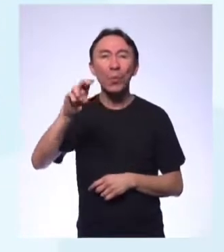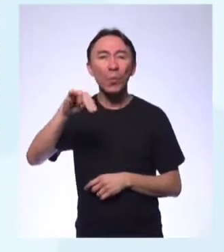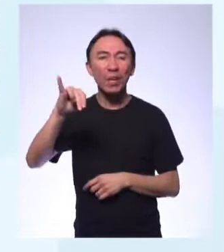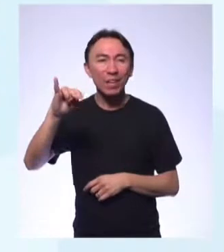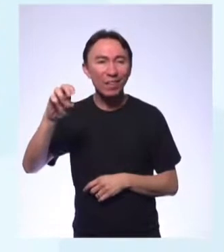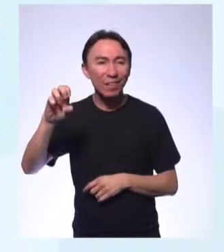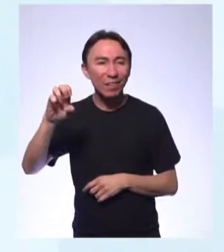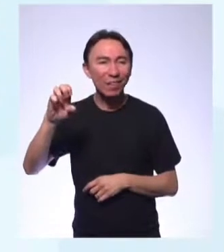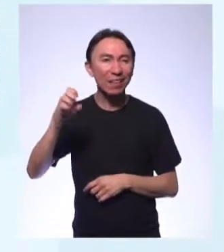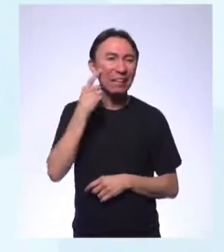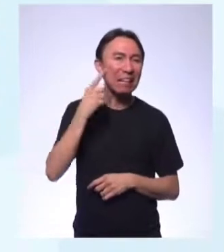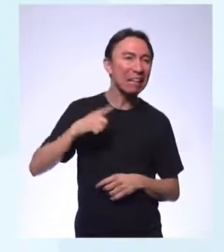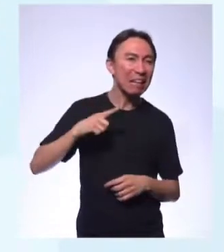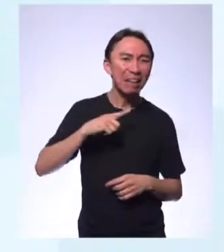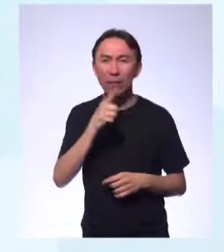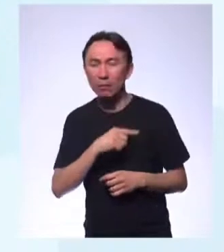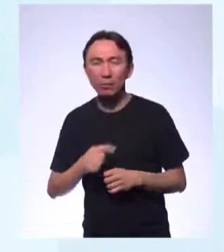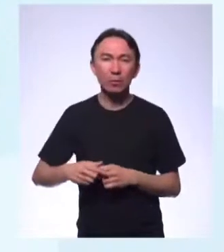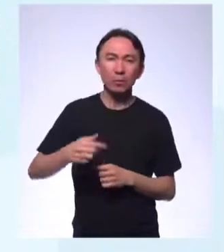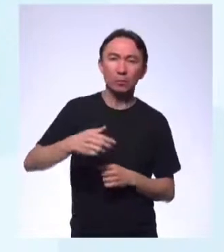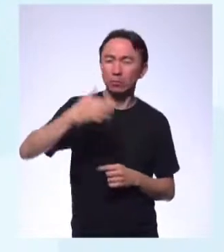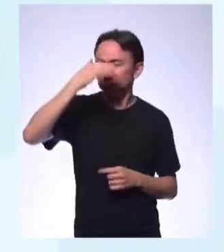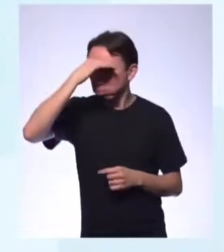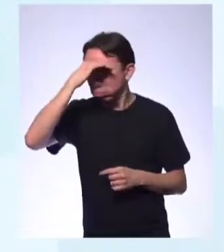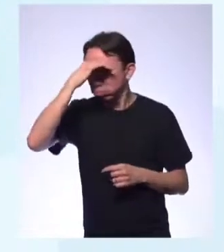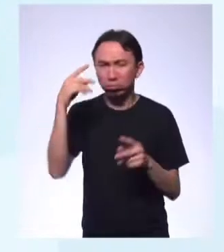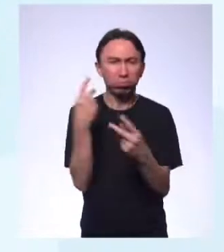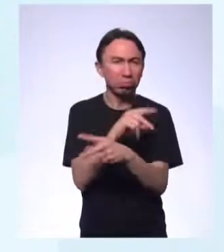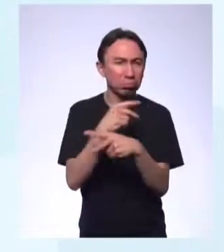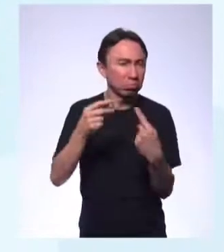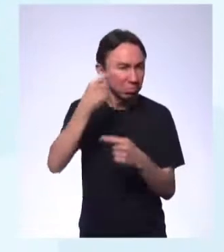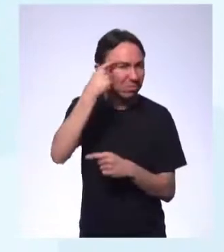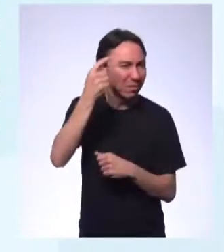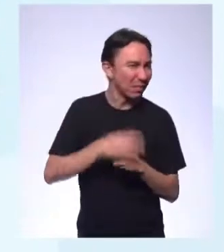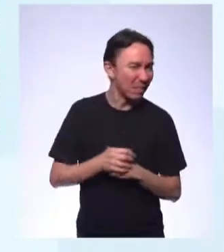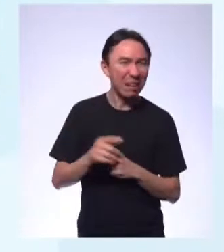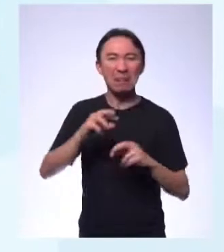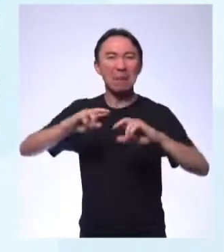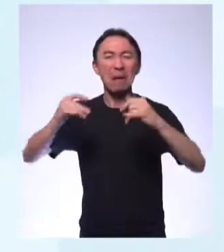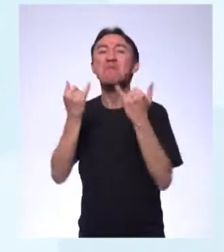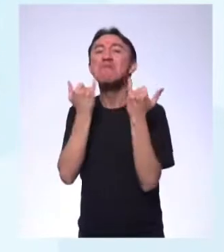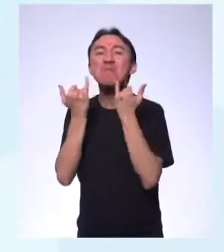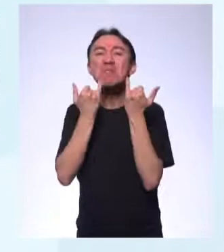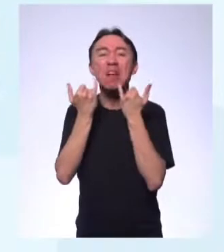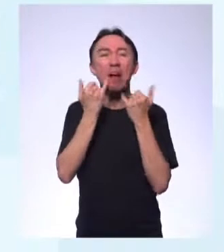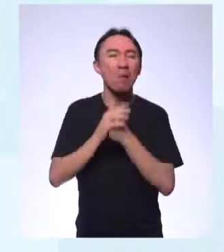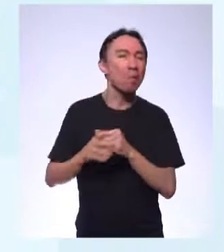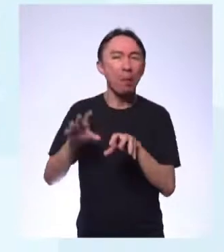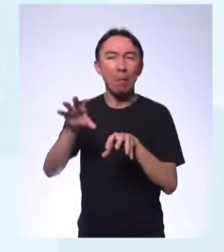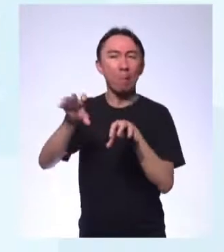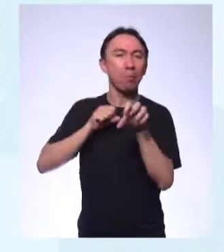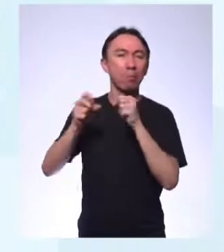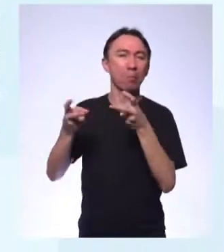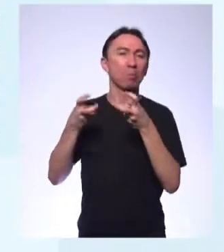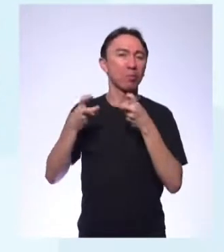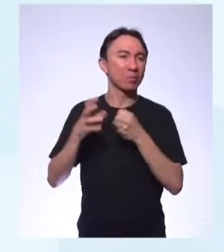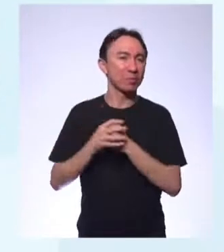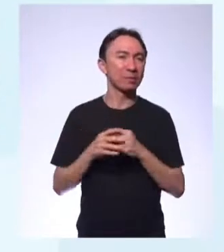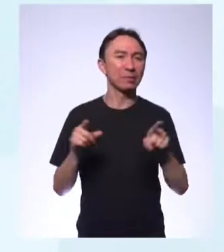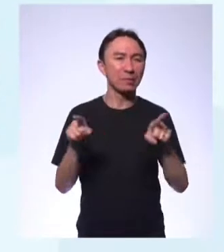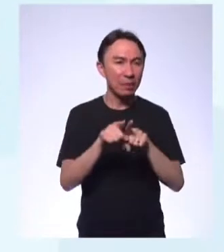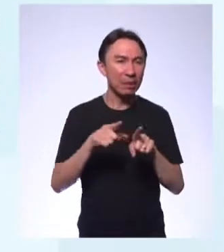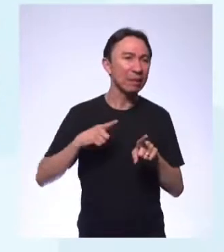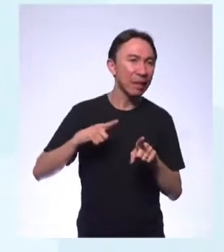tirar dos personagens informações que jamais seriam ditas espontaneamente. E Jacob, que representa o olhar do